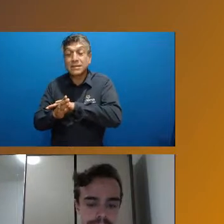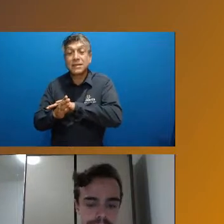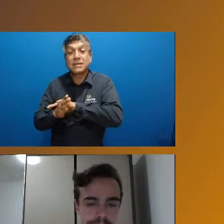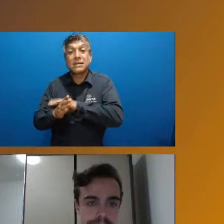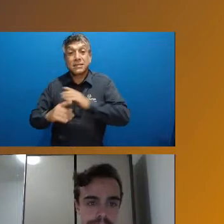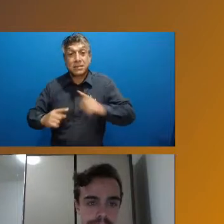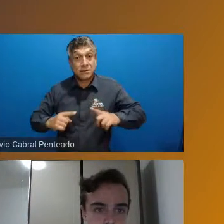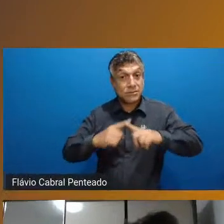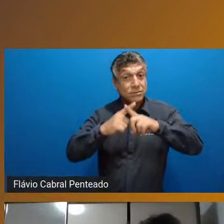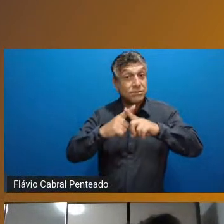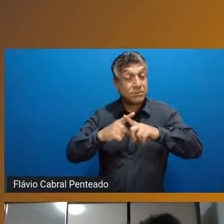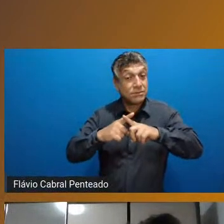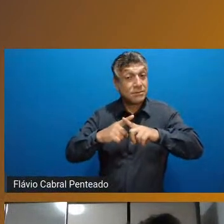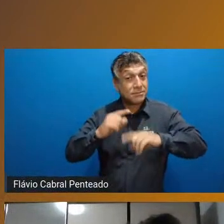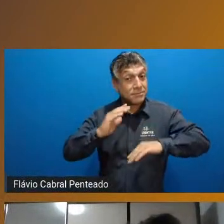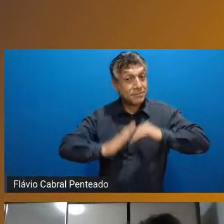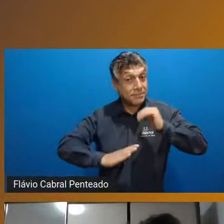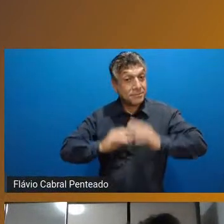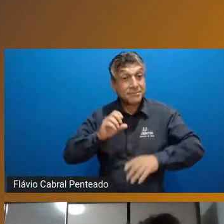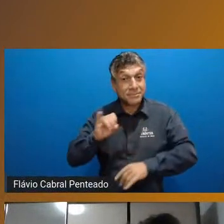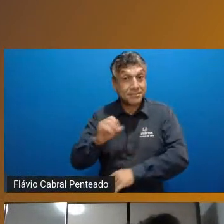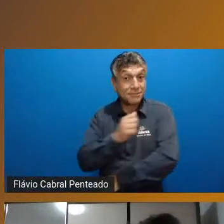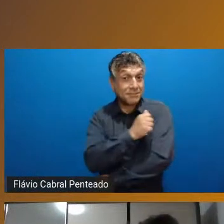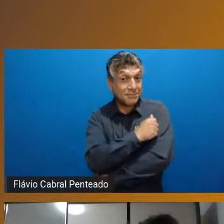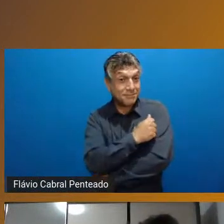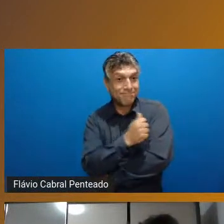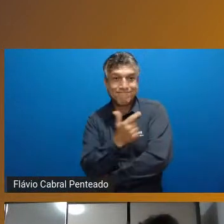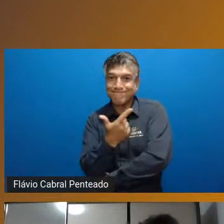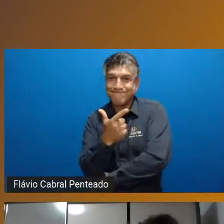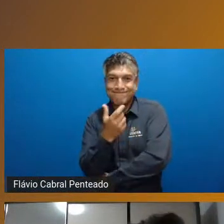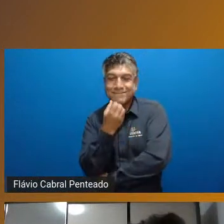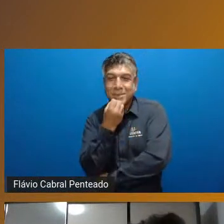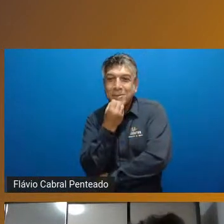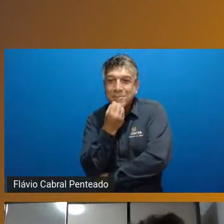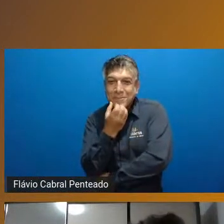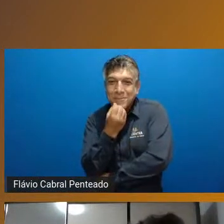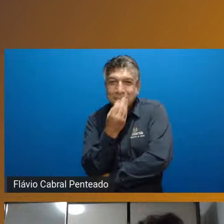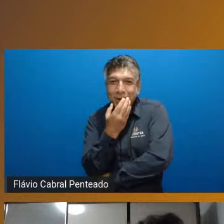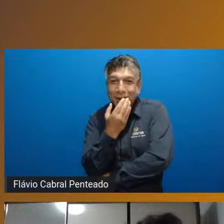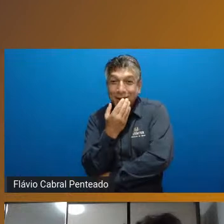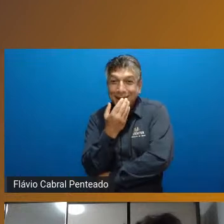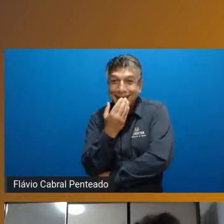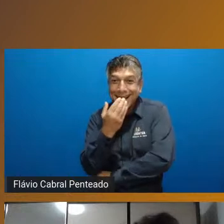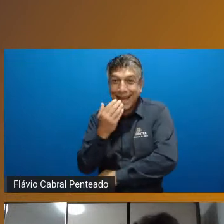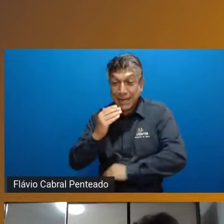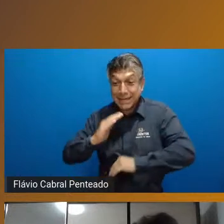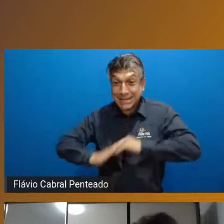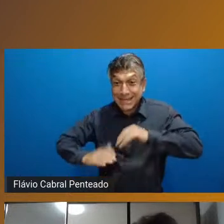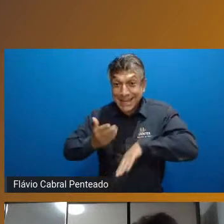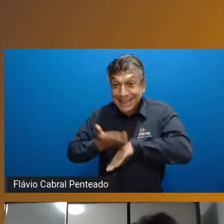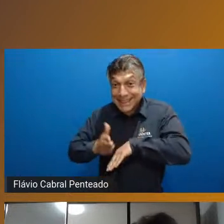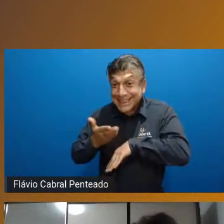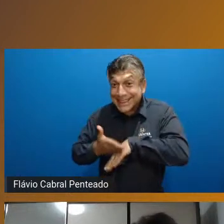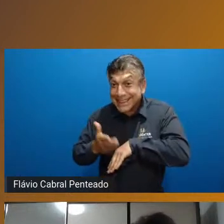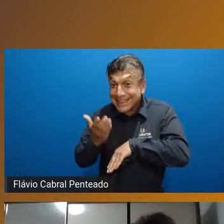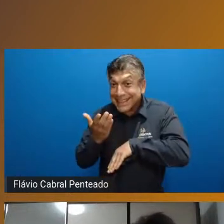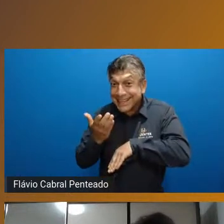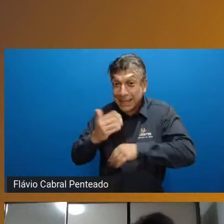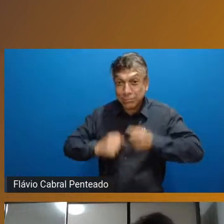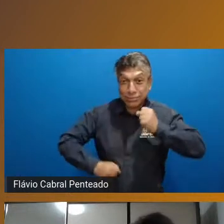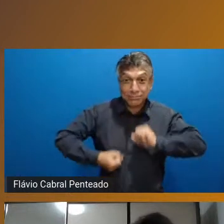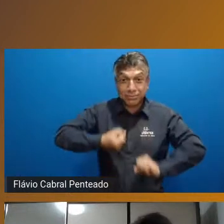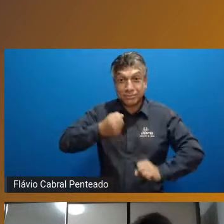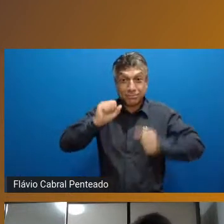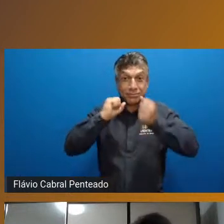esportivas se esse meu aluno não teve uma boa bagagem motora na infância ele não vai conseguir realizar